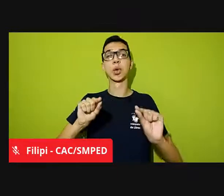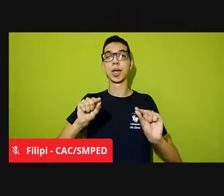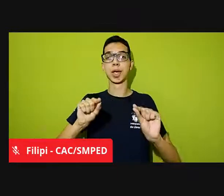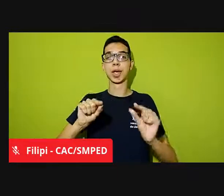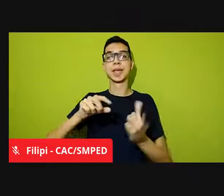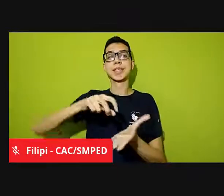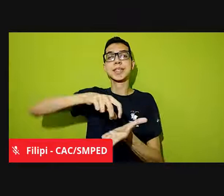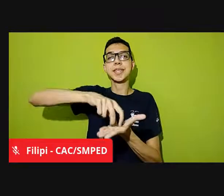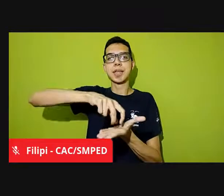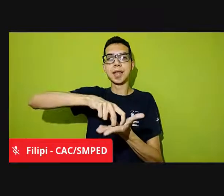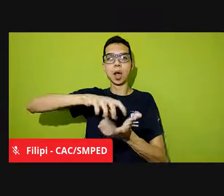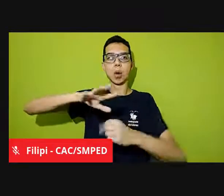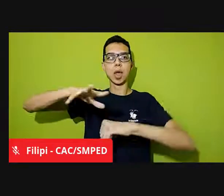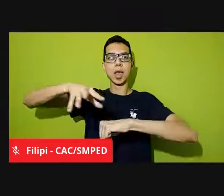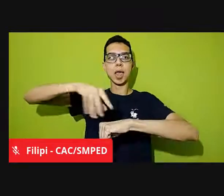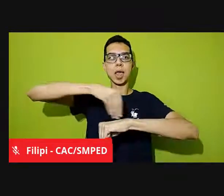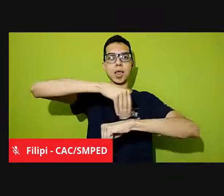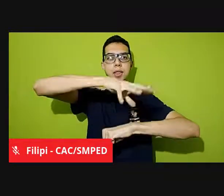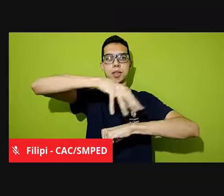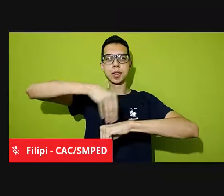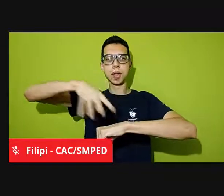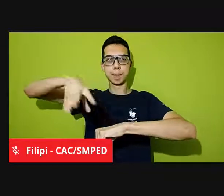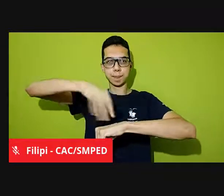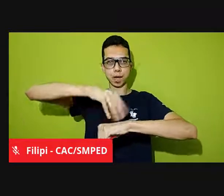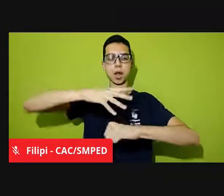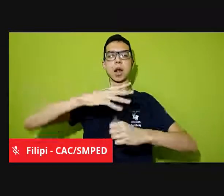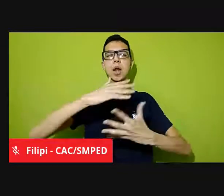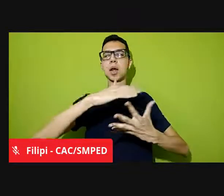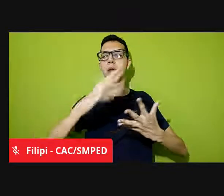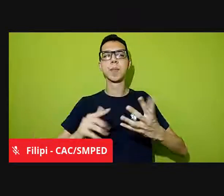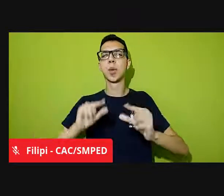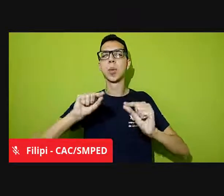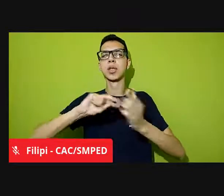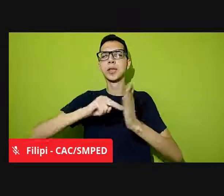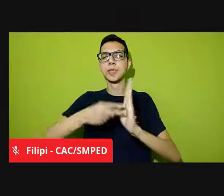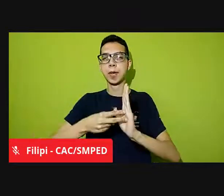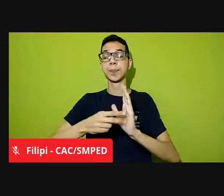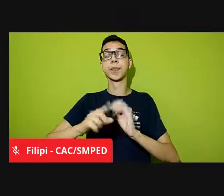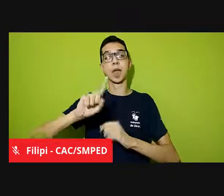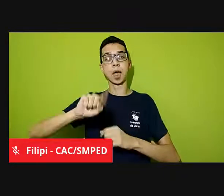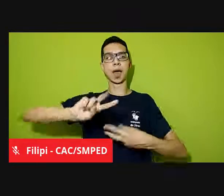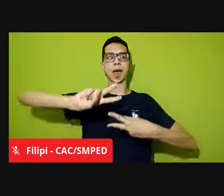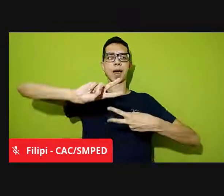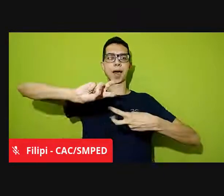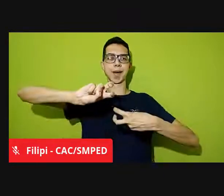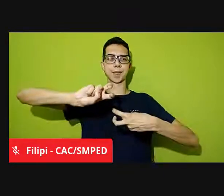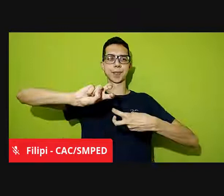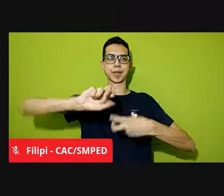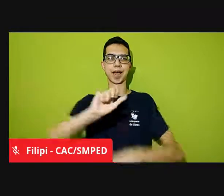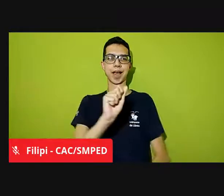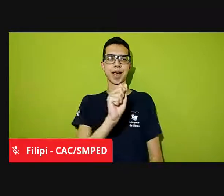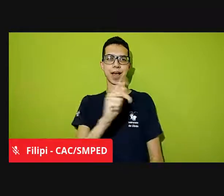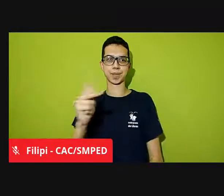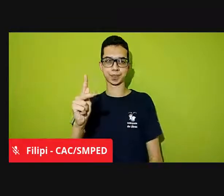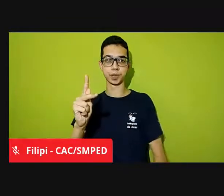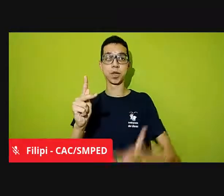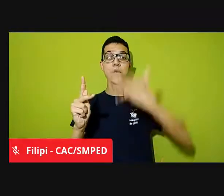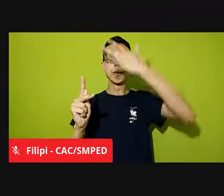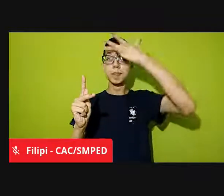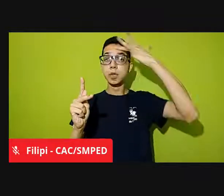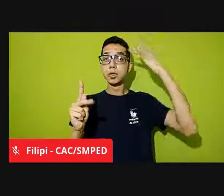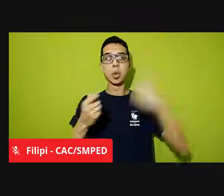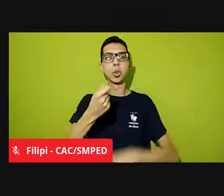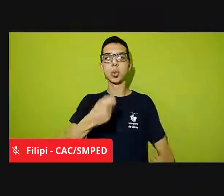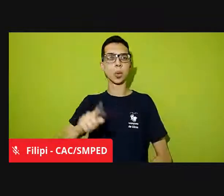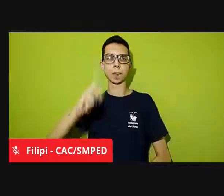é um aplicativo que qualquer pessoa, né, não precisa morar na cidade de São Paulo, mas se é uma pessoa surda ou